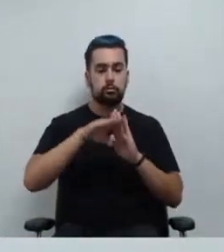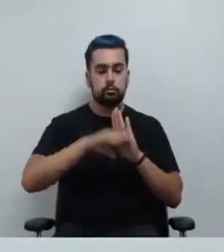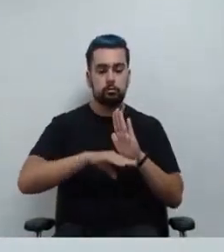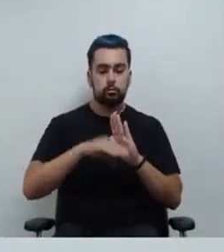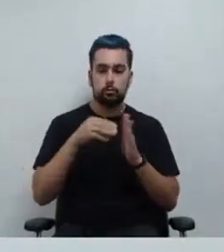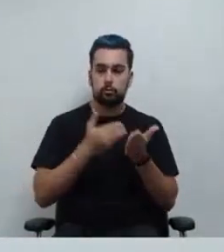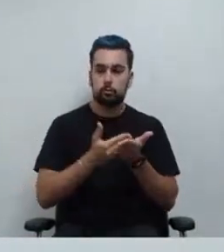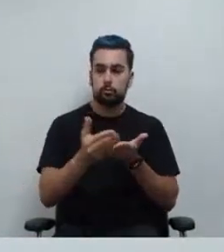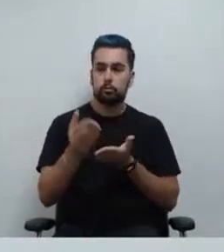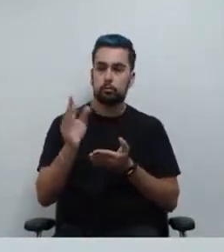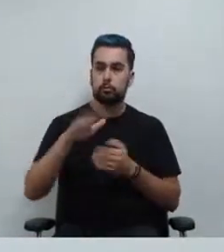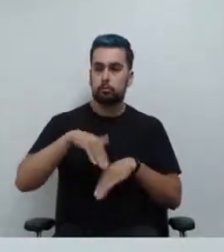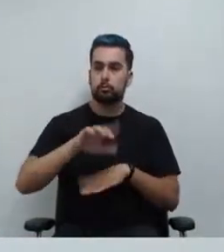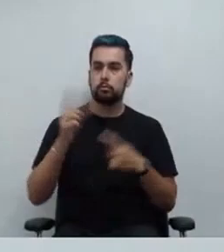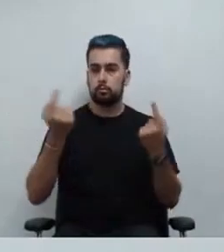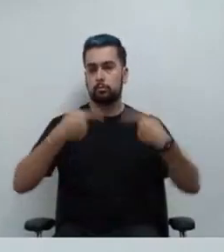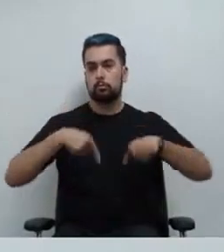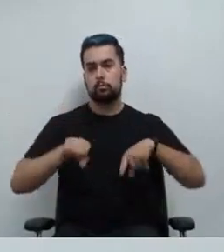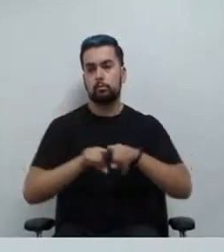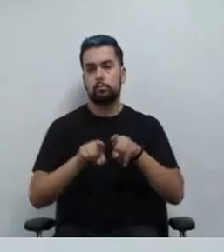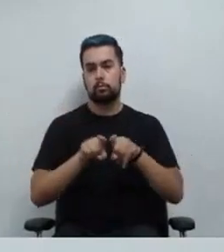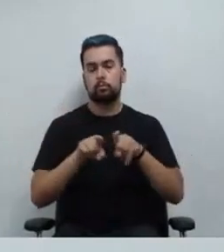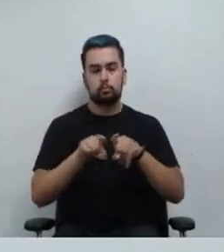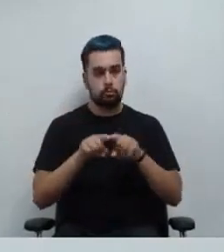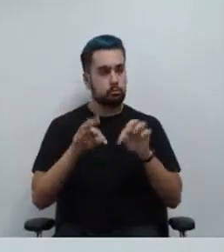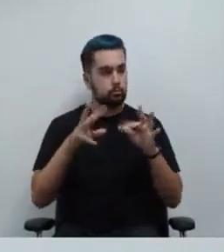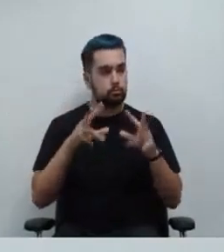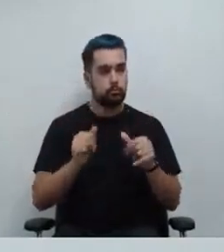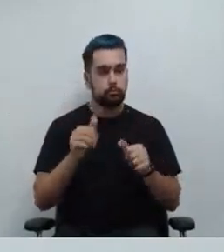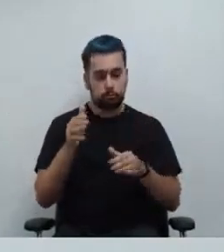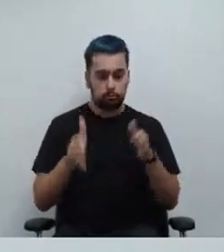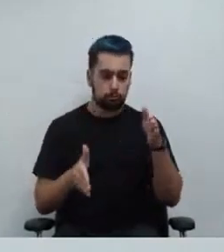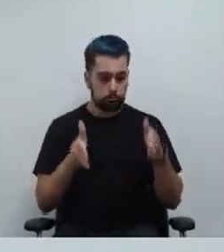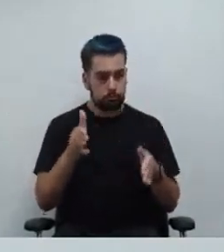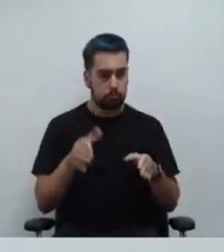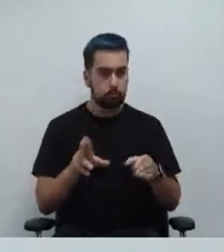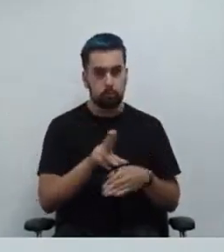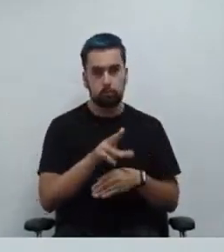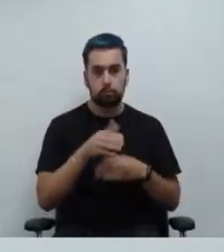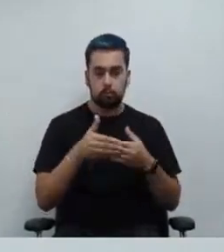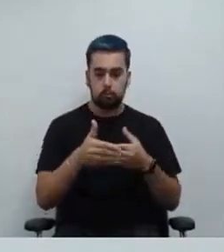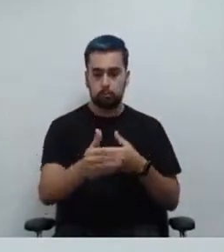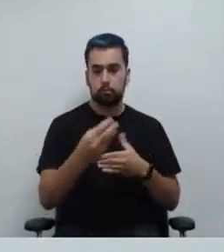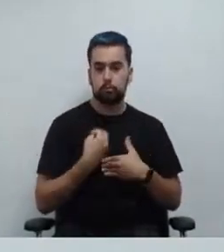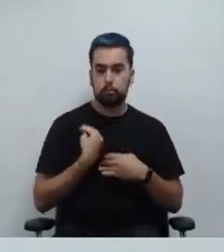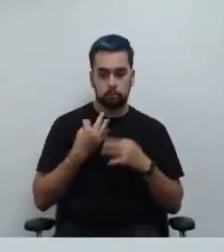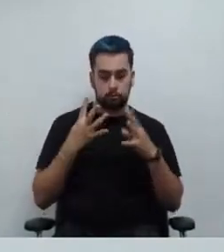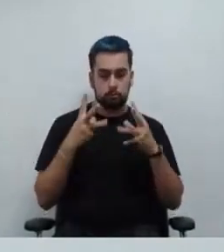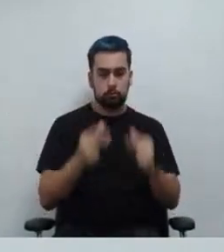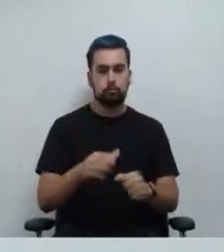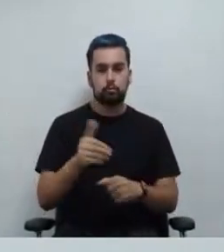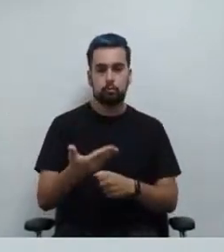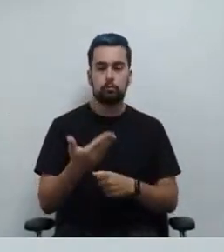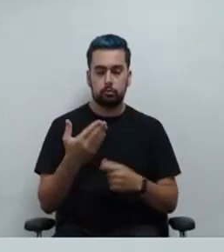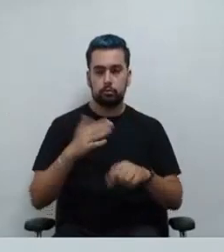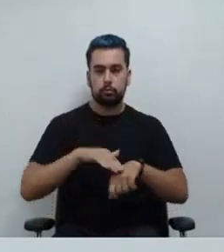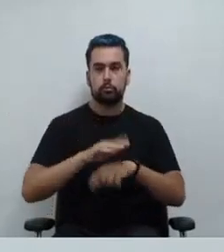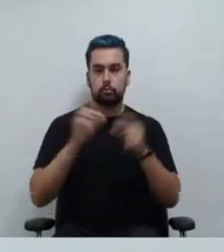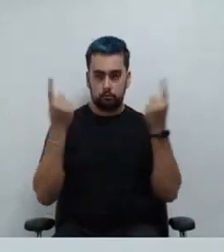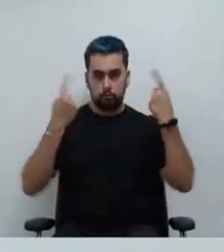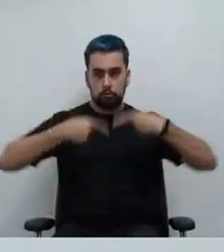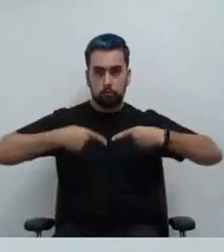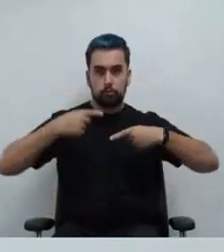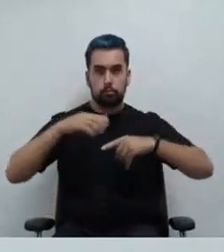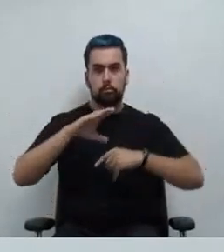carreira. Não que a carreira não tenha fase desafiadora durante todo o seu período, ao longo da vida inteira, mas essa fase inicial ainda mais desafiadora,